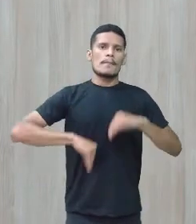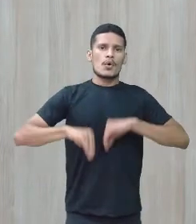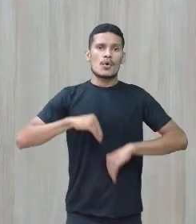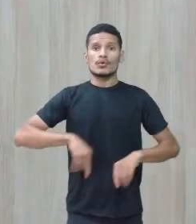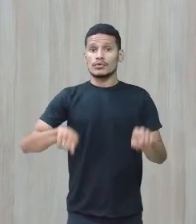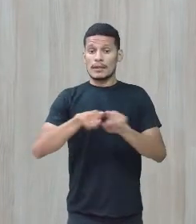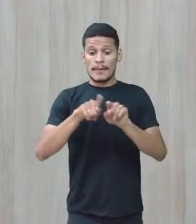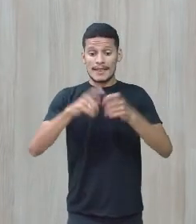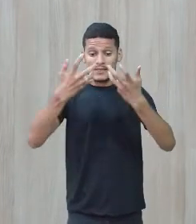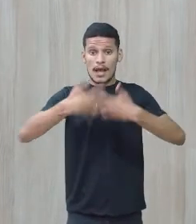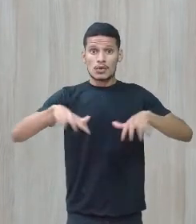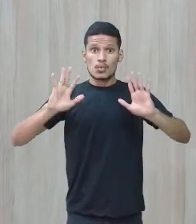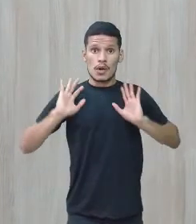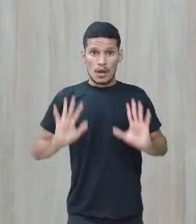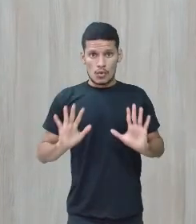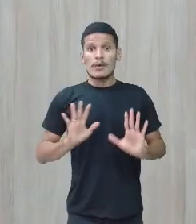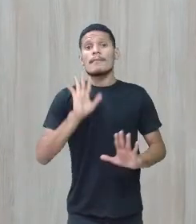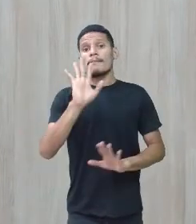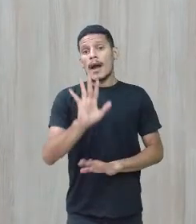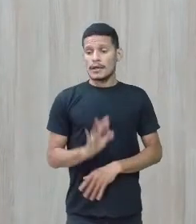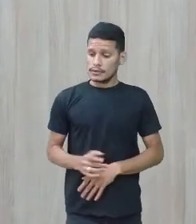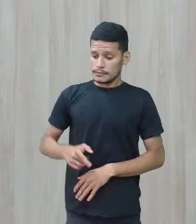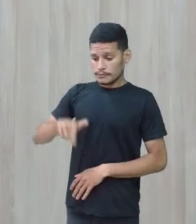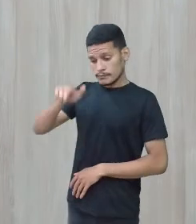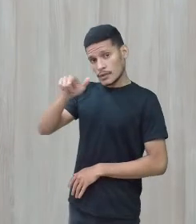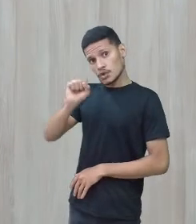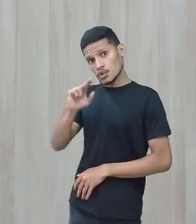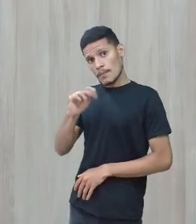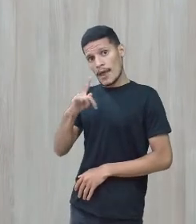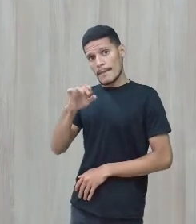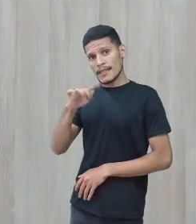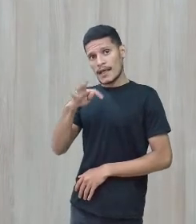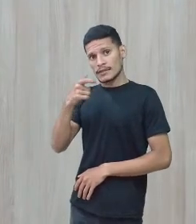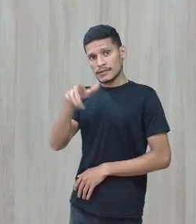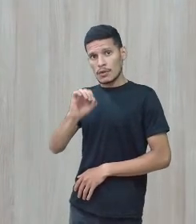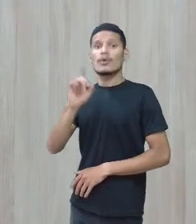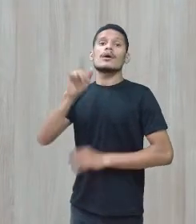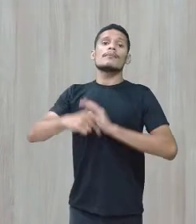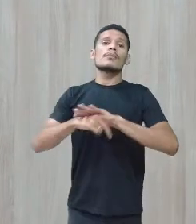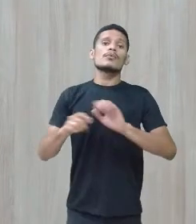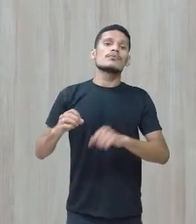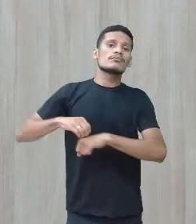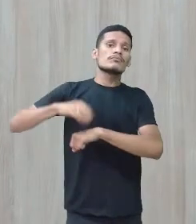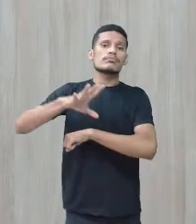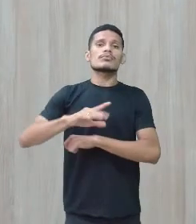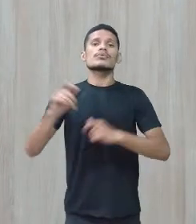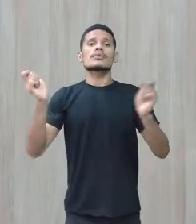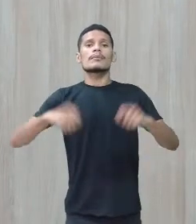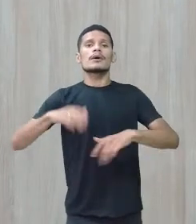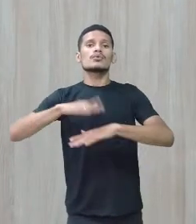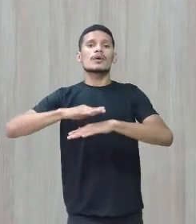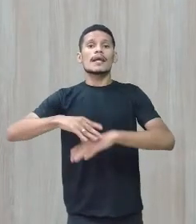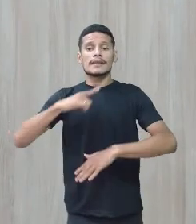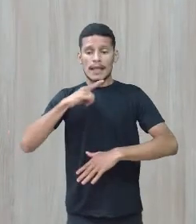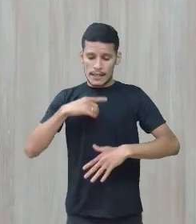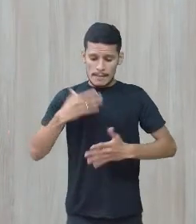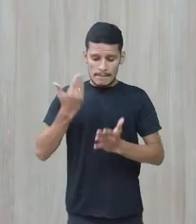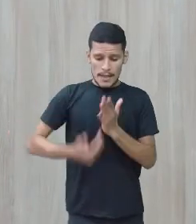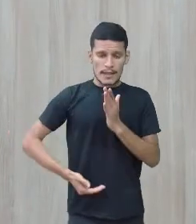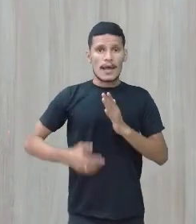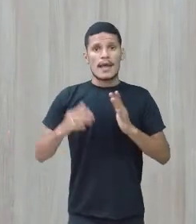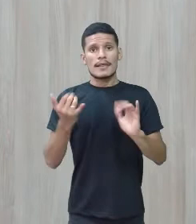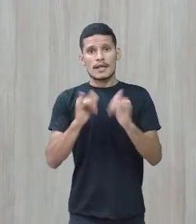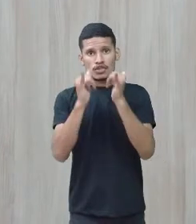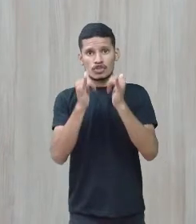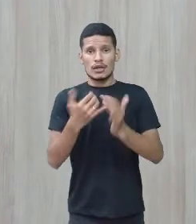produção natural. Então, a suplementação, ela é indicada quando você tem um gasto energético, quando o